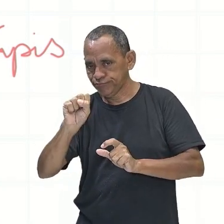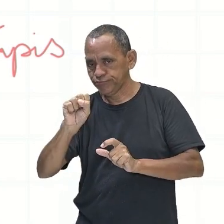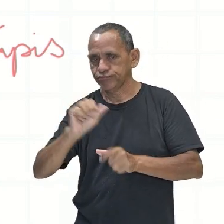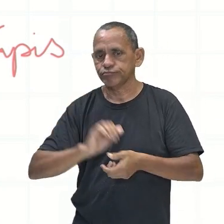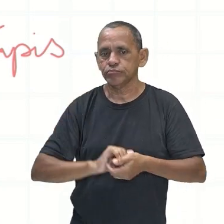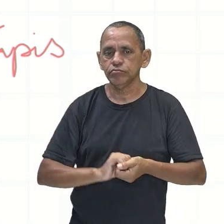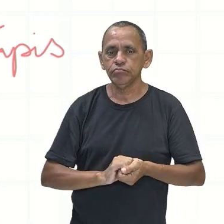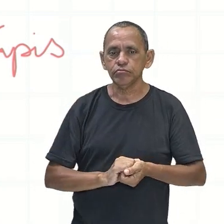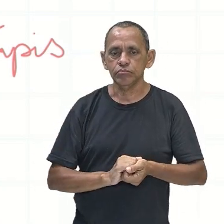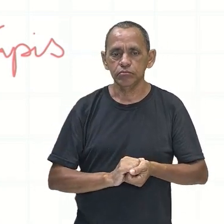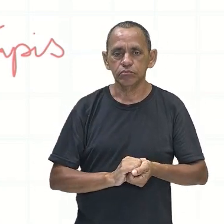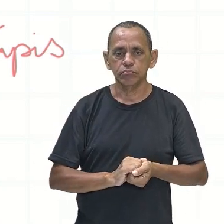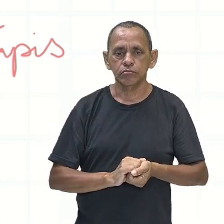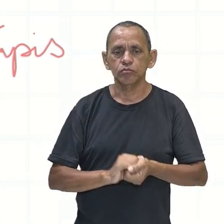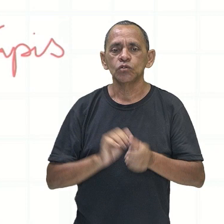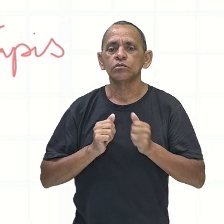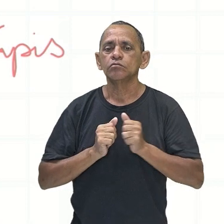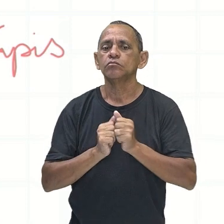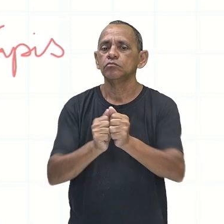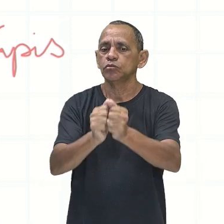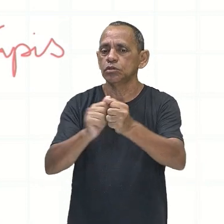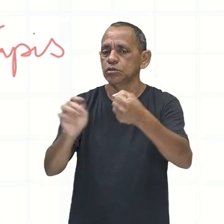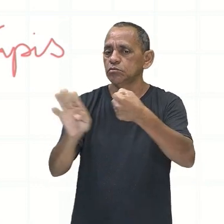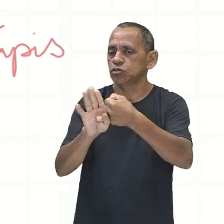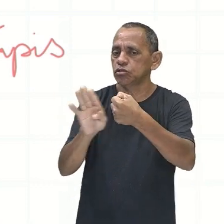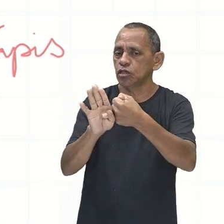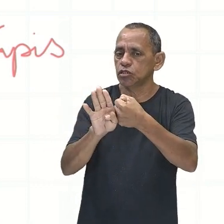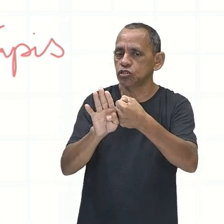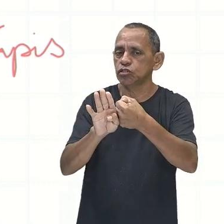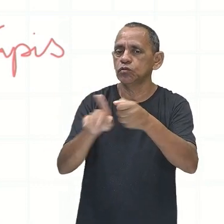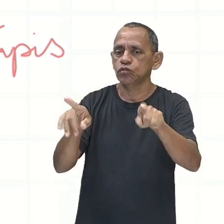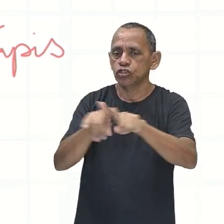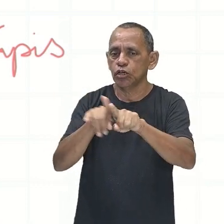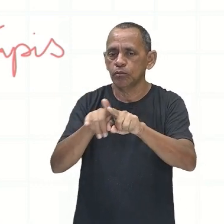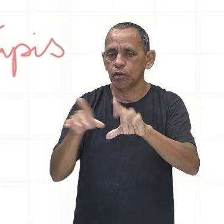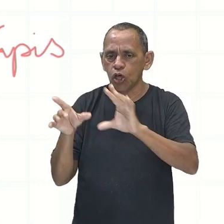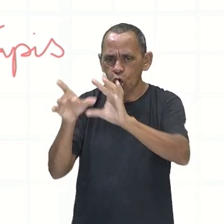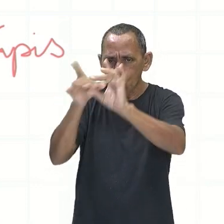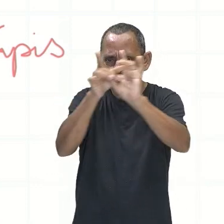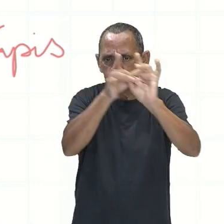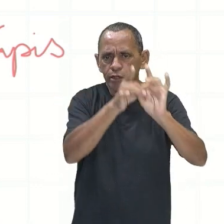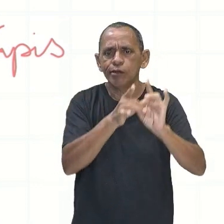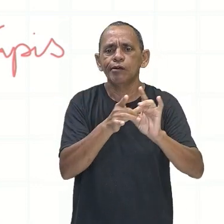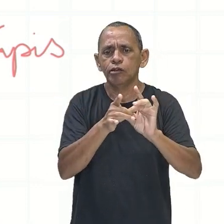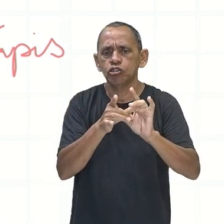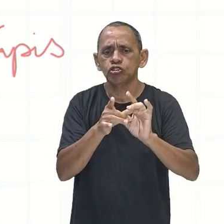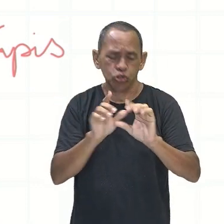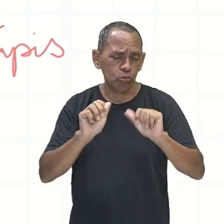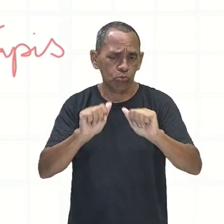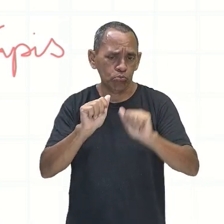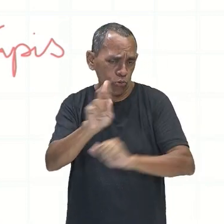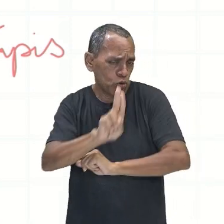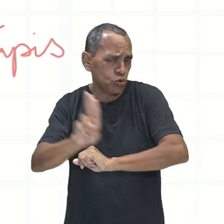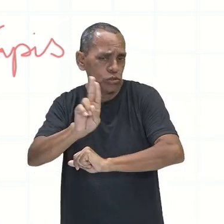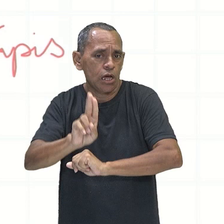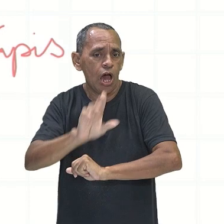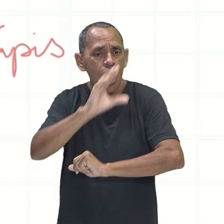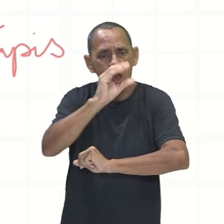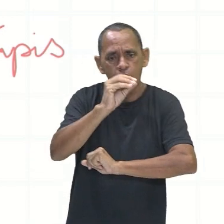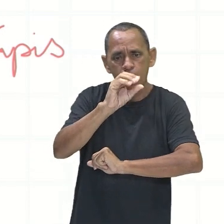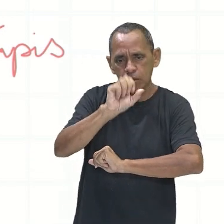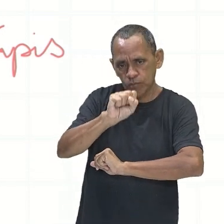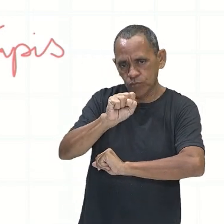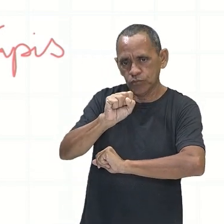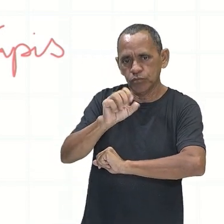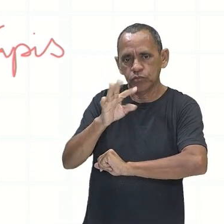os substantivos. No contexto, né, eu posso dizer os tijolos, porque no caso é mais